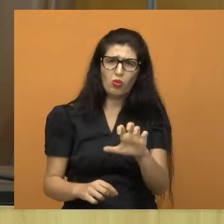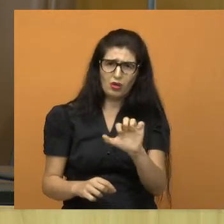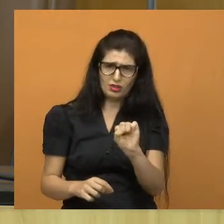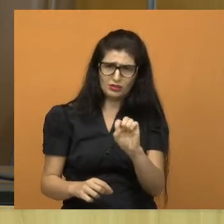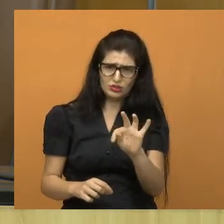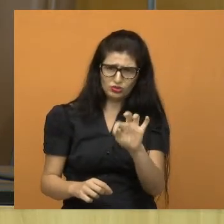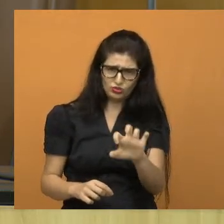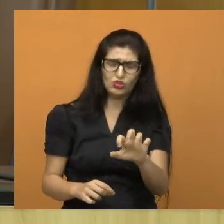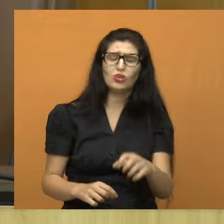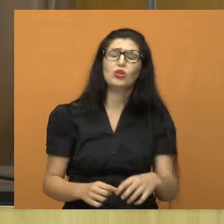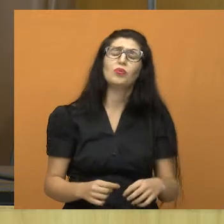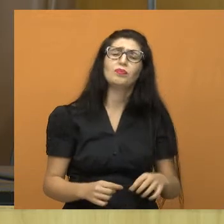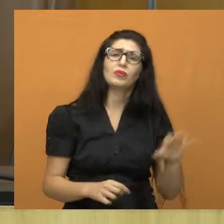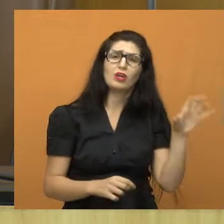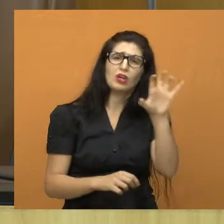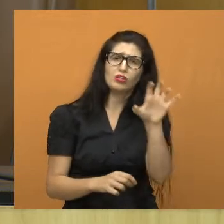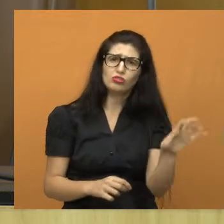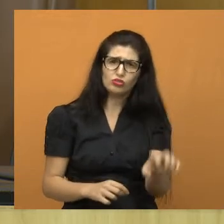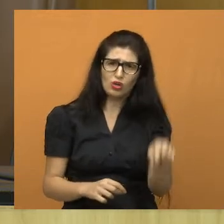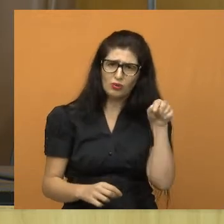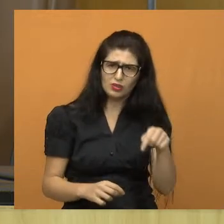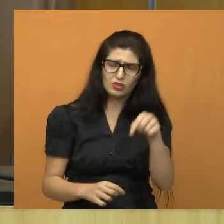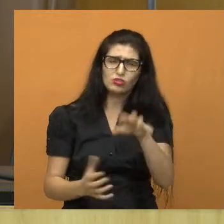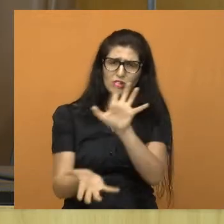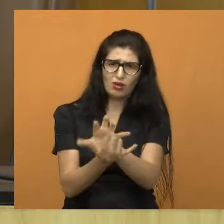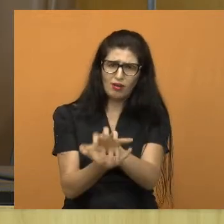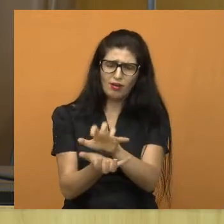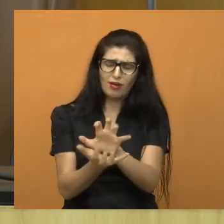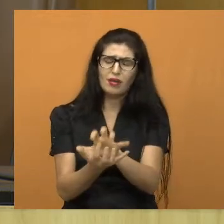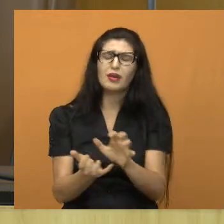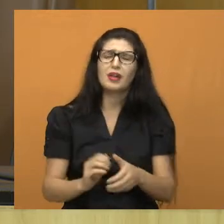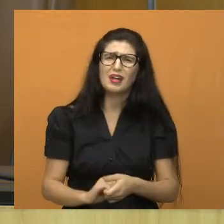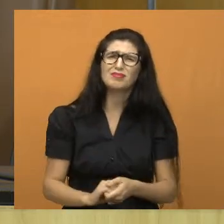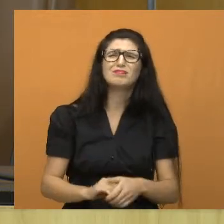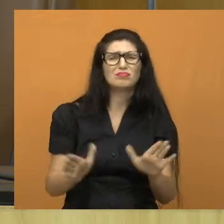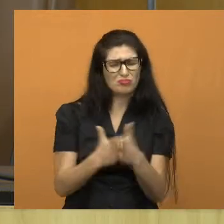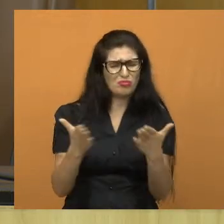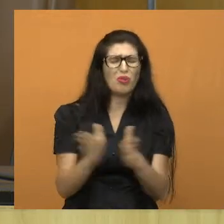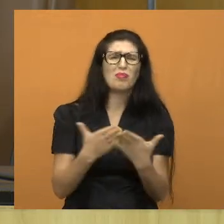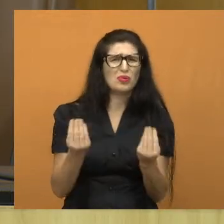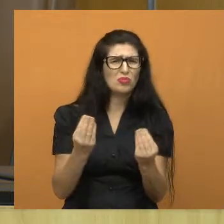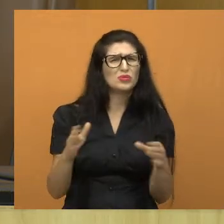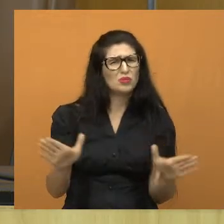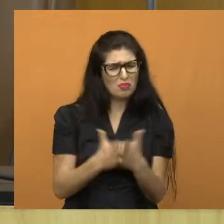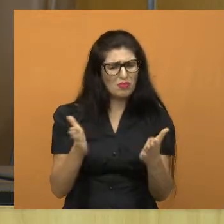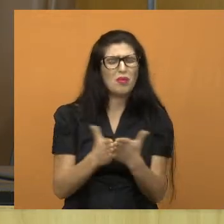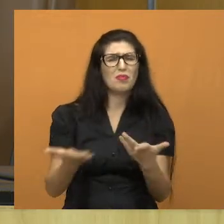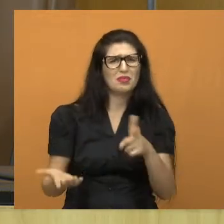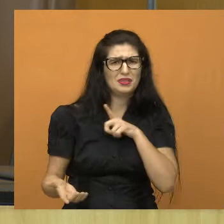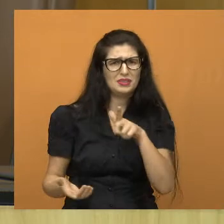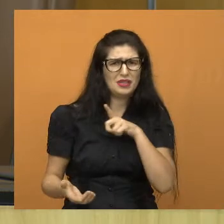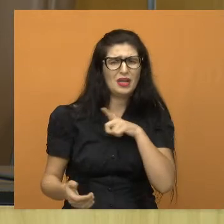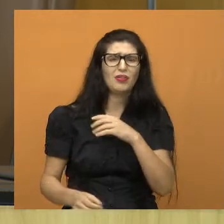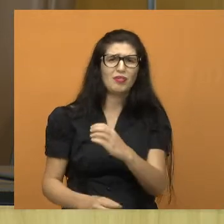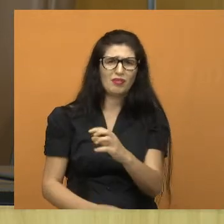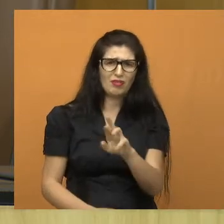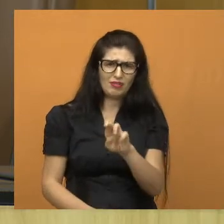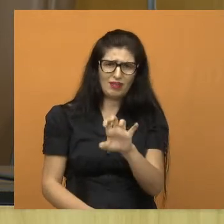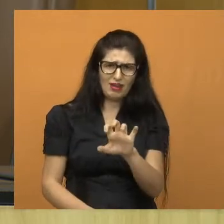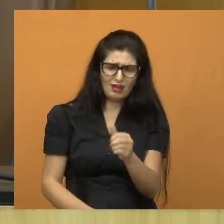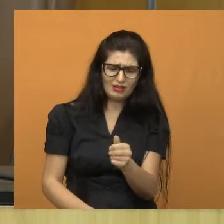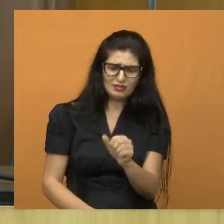região oeste a gente tem o maior índice de vulnerabilidade social e principalmente de violência. Então, o CREAS, que é o Centro de Referência